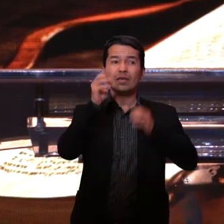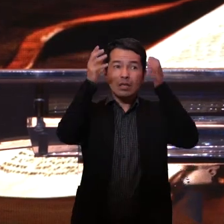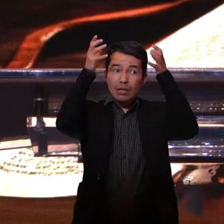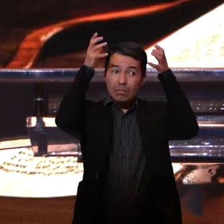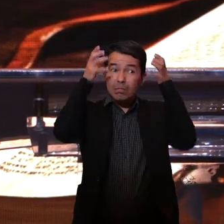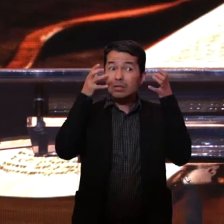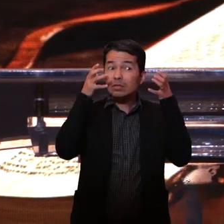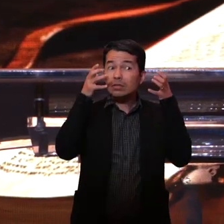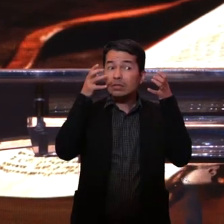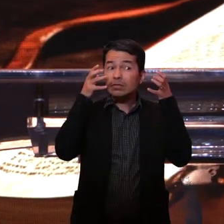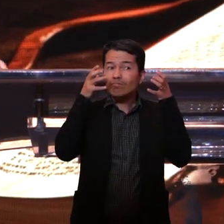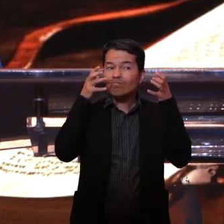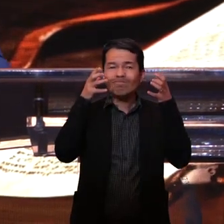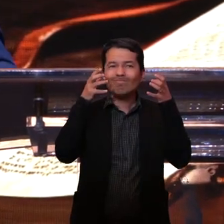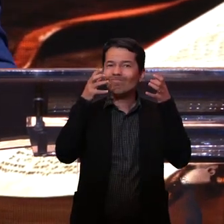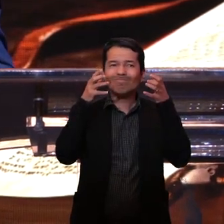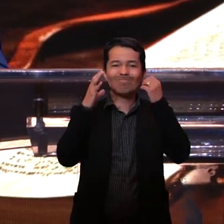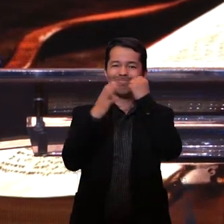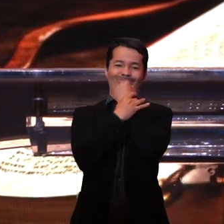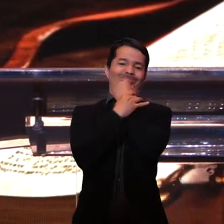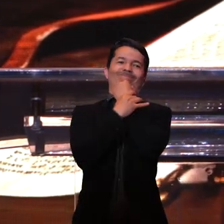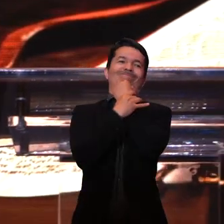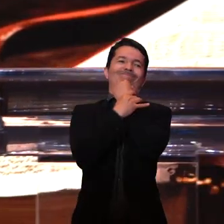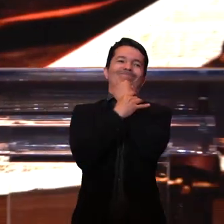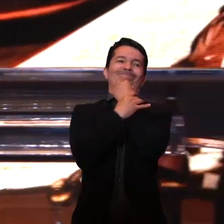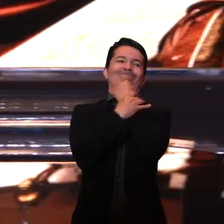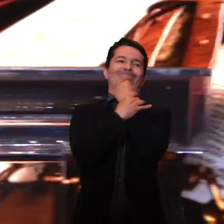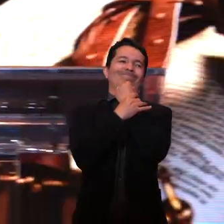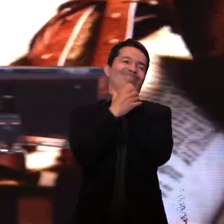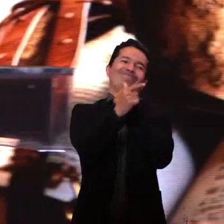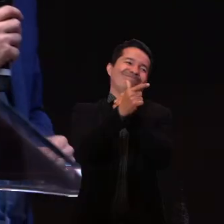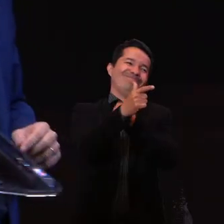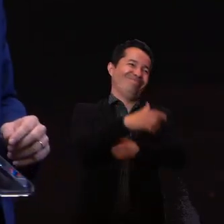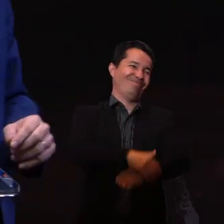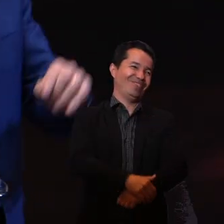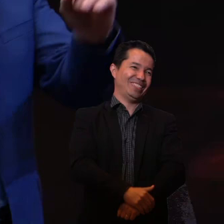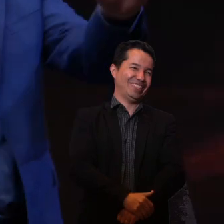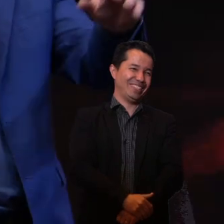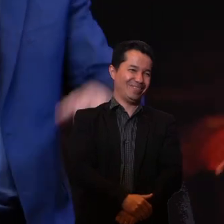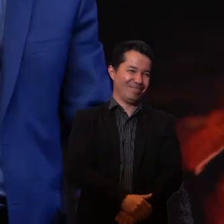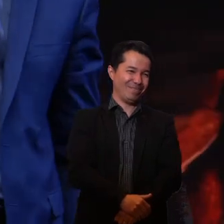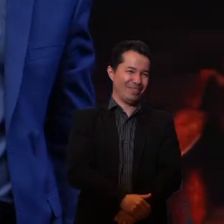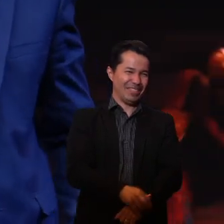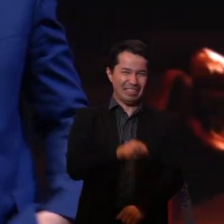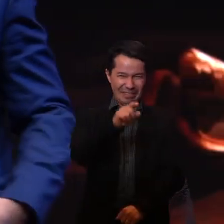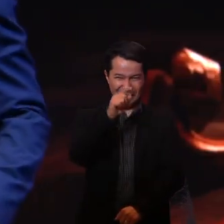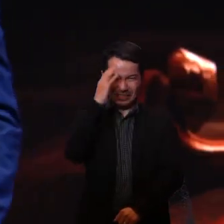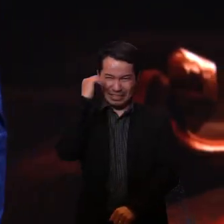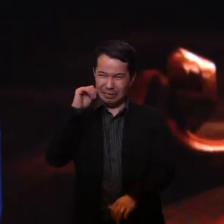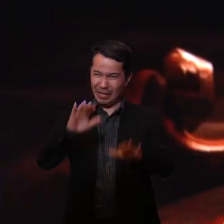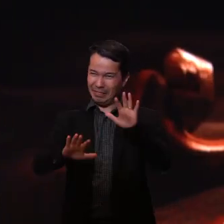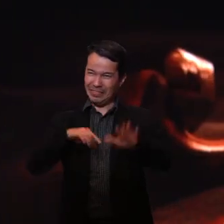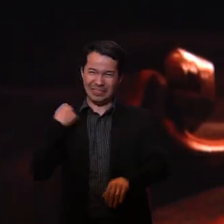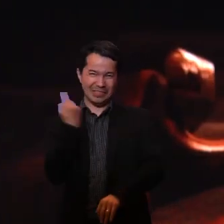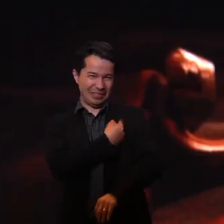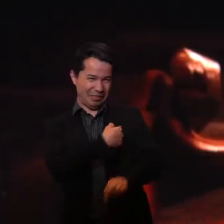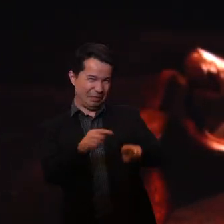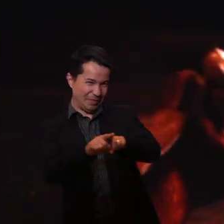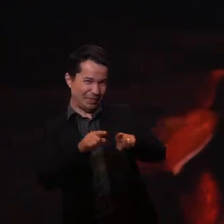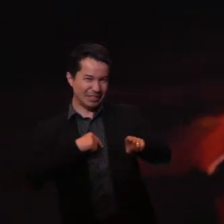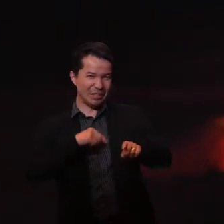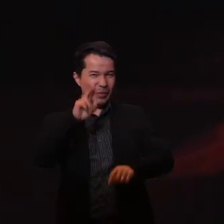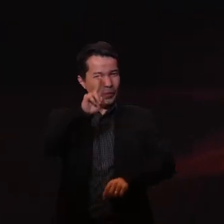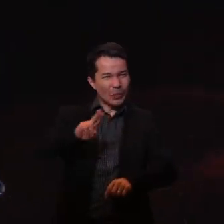capaz de protegê-lo. E sabe, muitas vezes nós usamos capacetes que não funcionam para